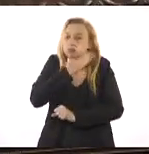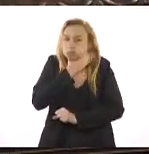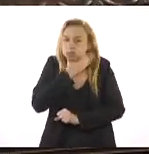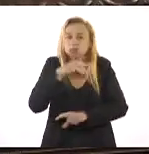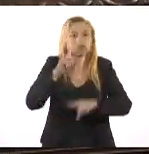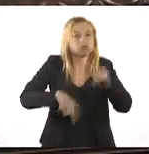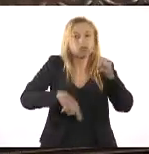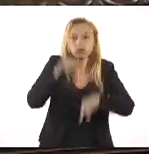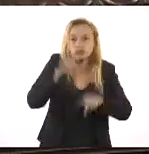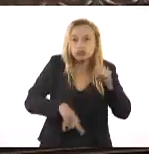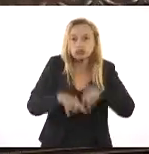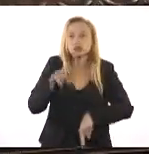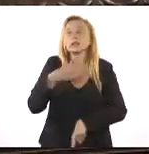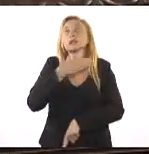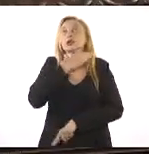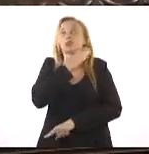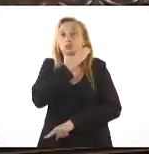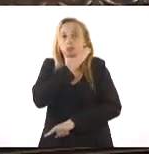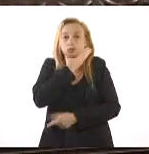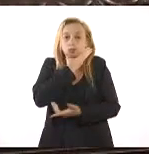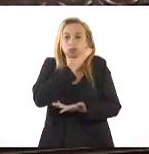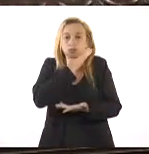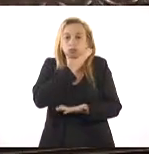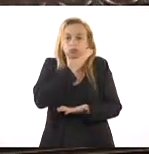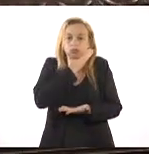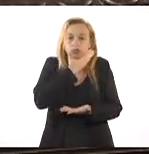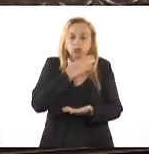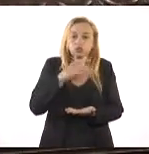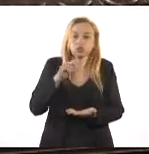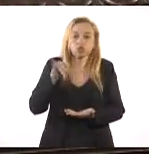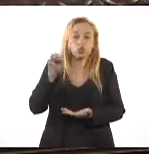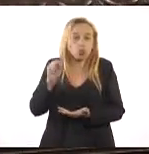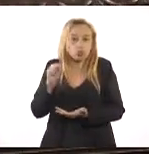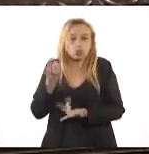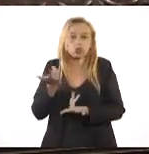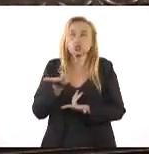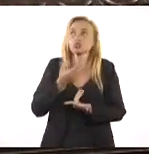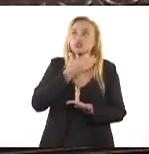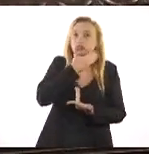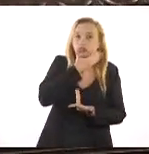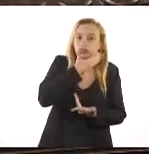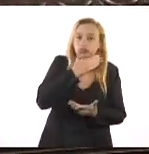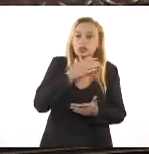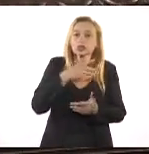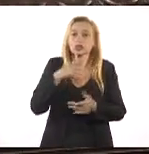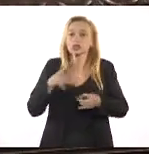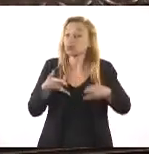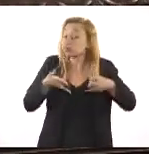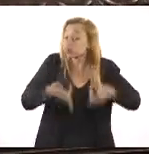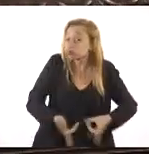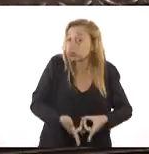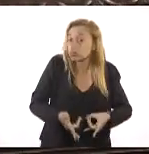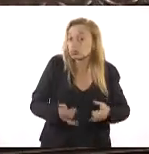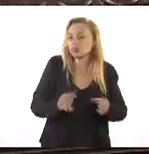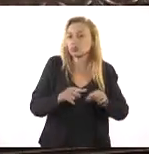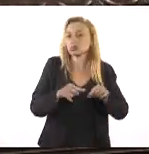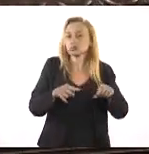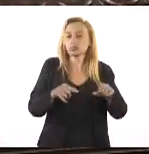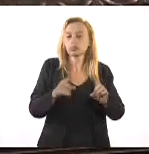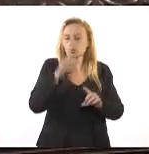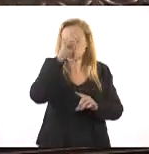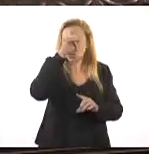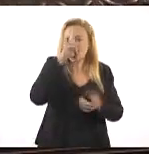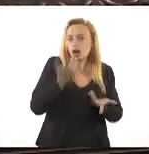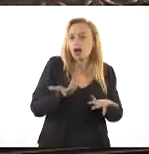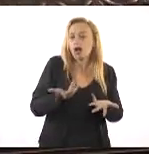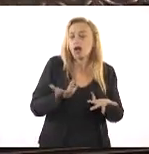material, uma crise de insumos, uma crise de leitos e uma crise